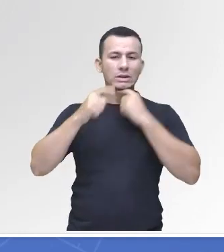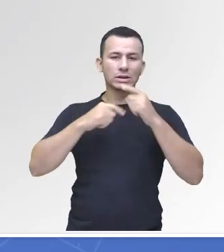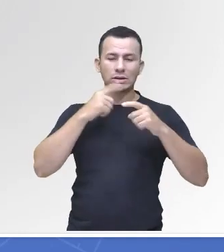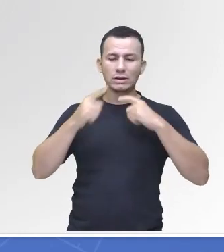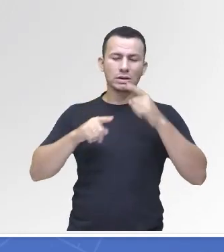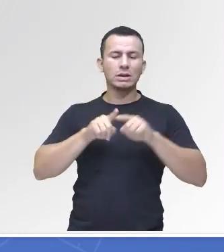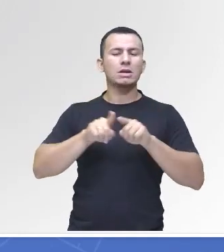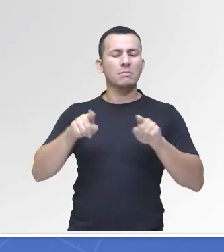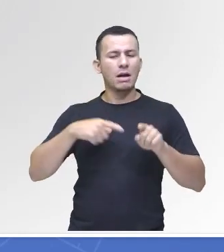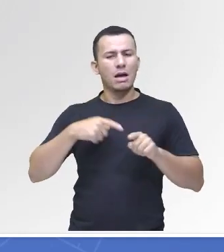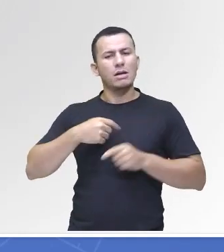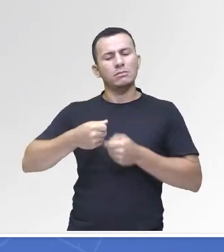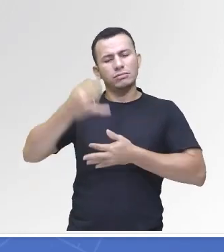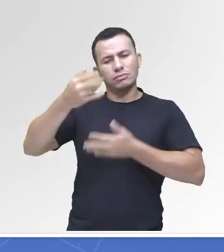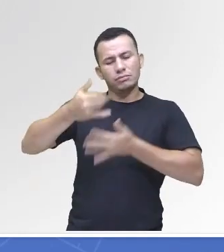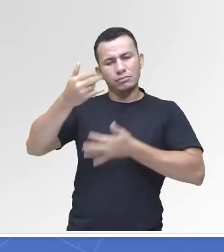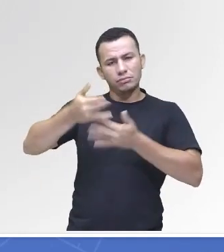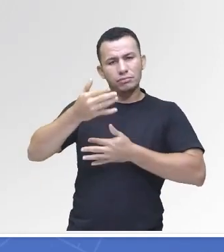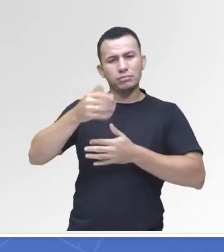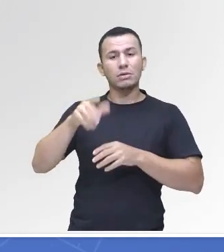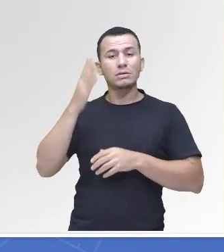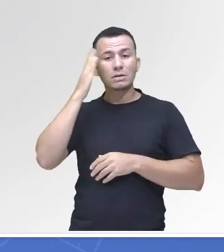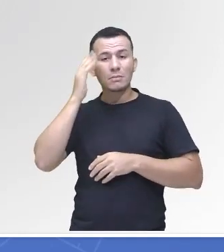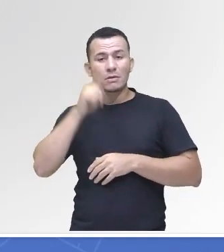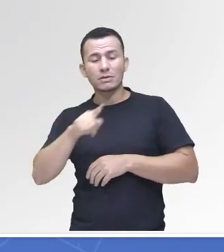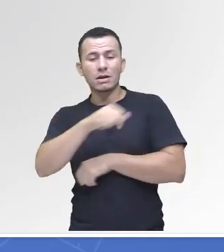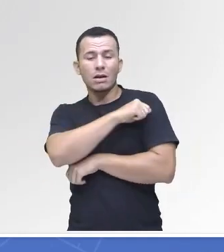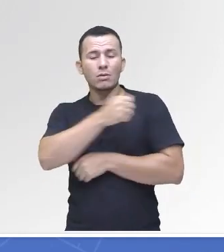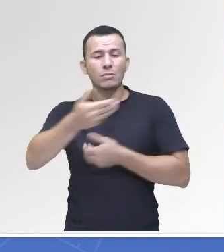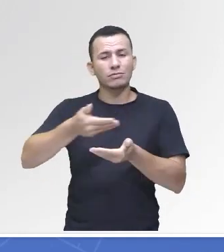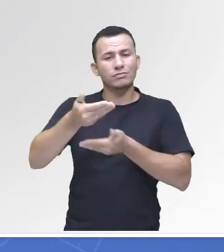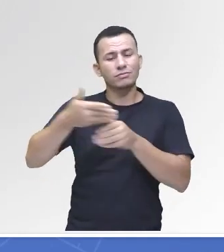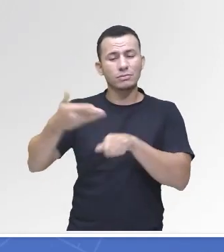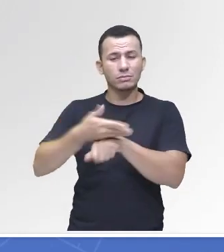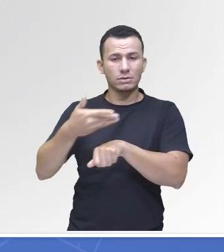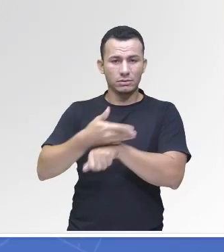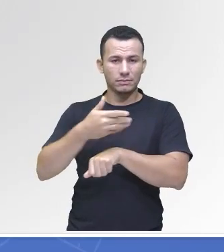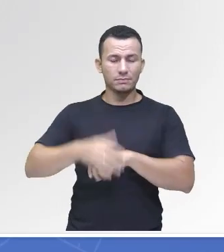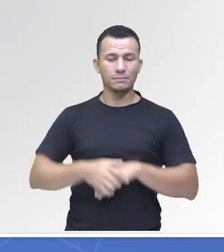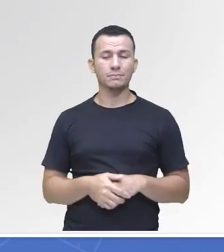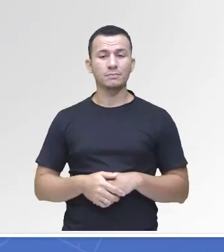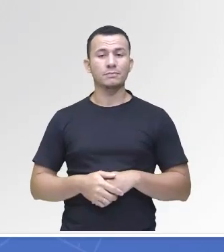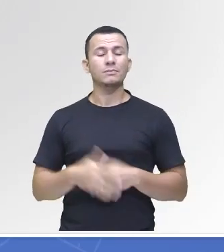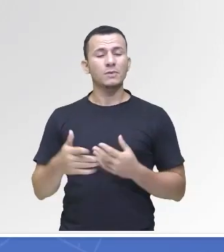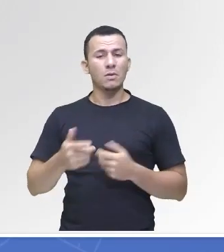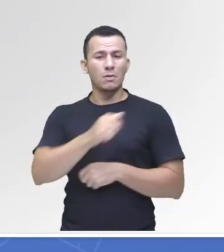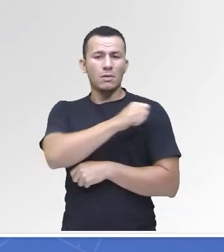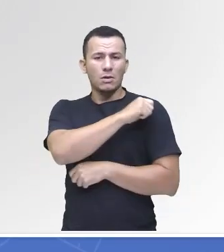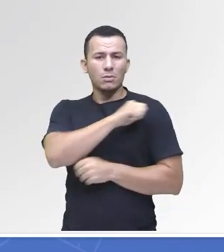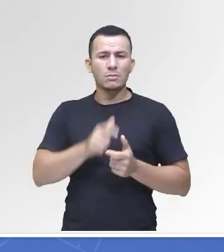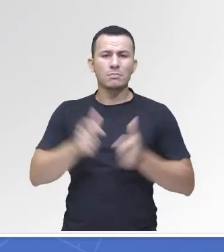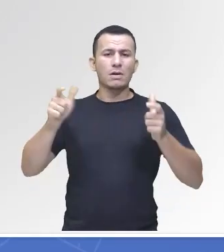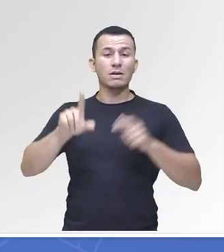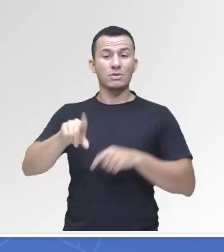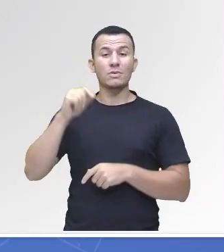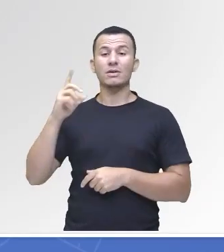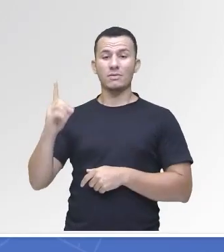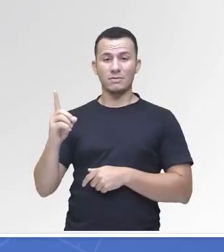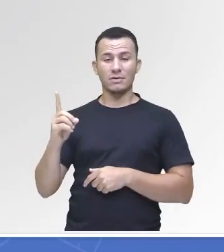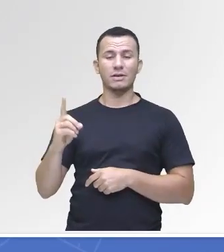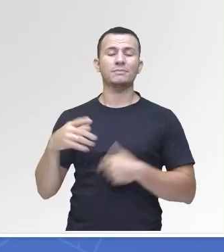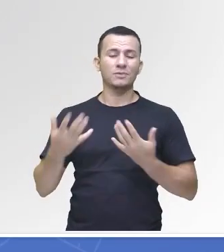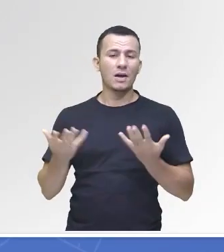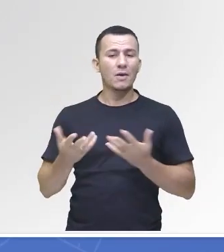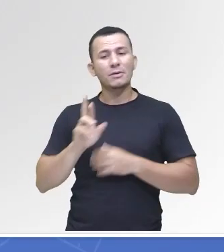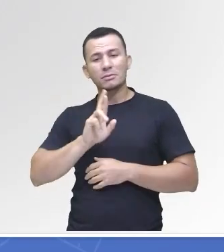uma observação no chat para ver que vocês estão respondendo, né? Então, pelo que eu pude perceber, a grande maioria marcou a alternativa D, então a gente vai